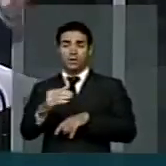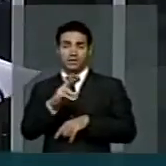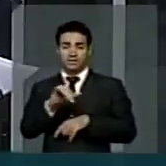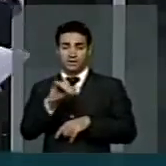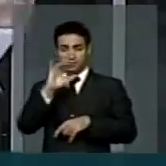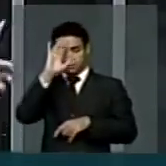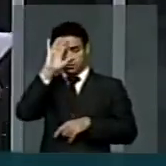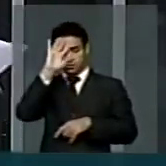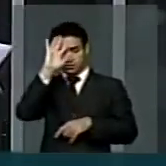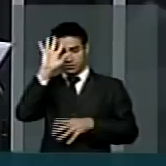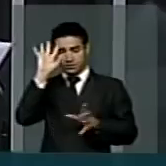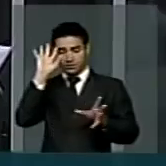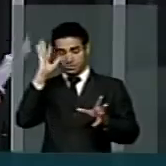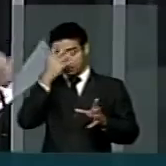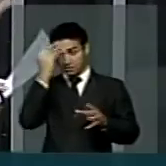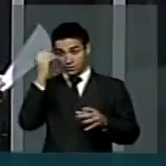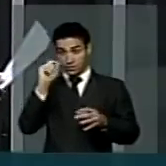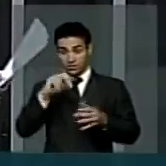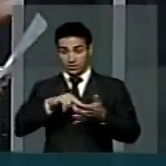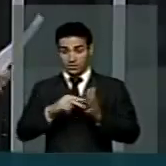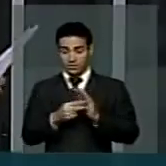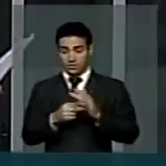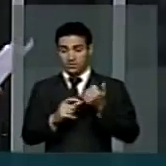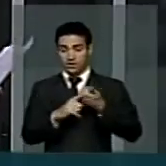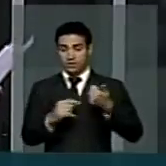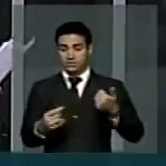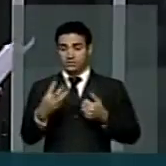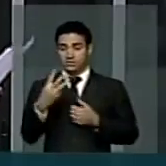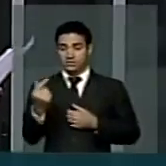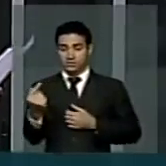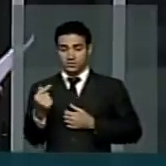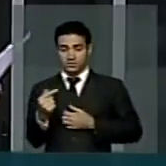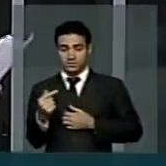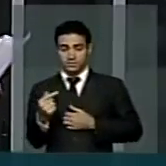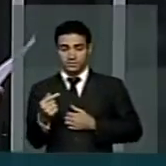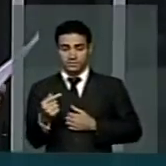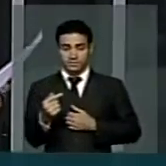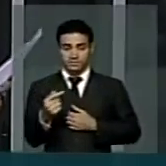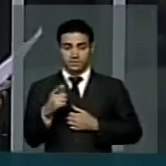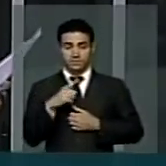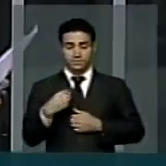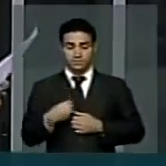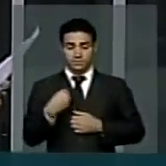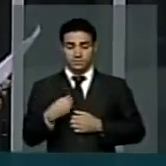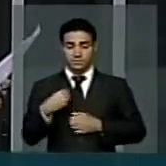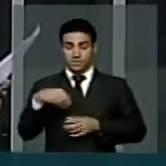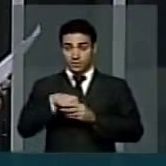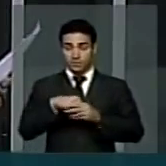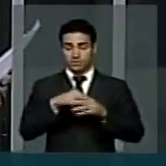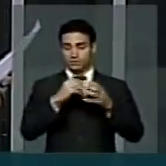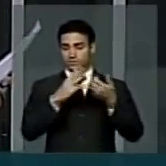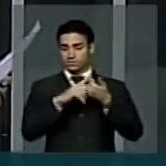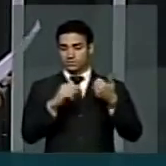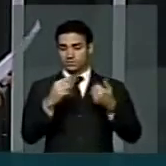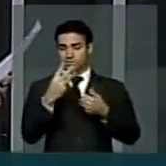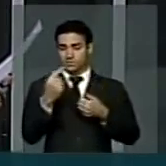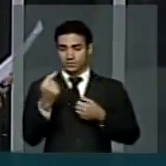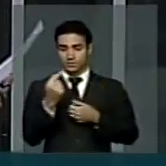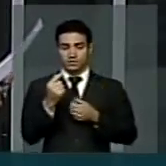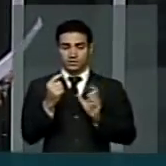o que representa esse artigo 37, está presente dentro dele a